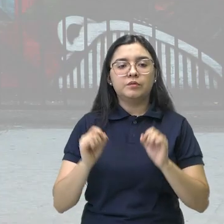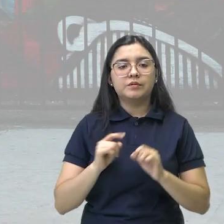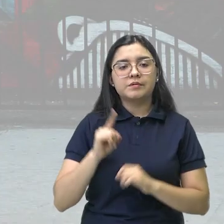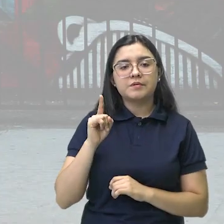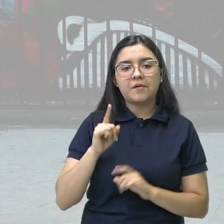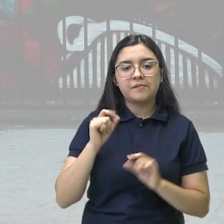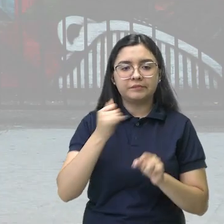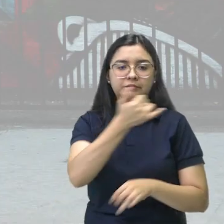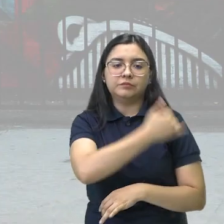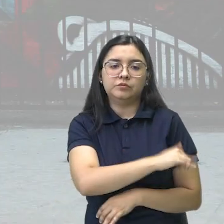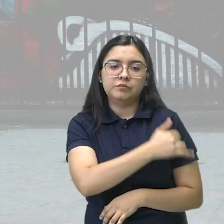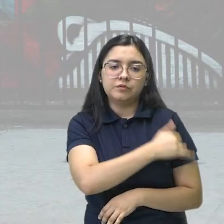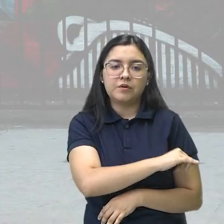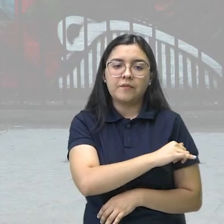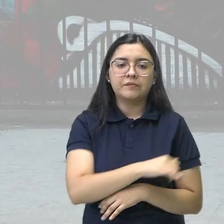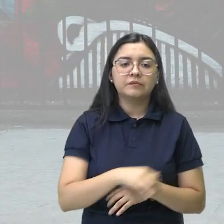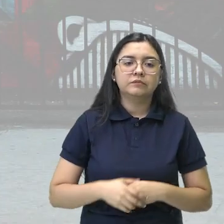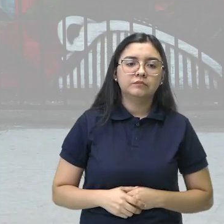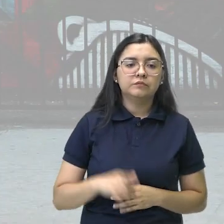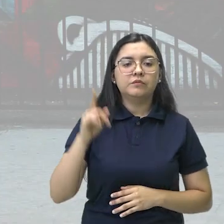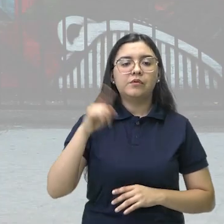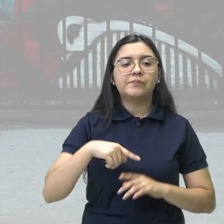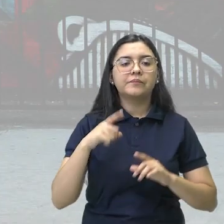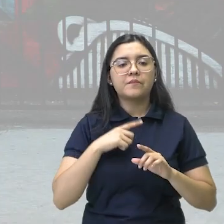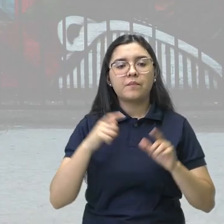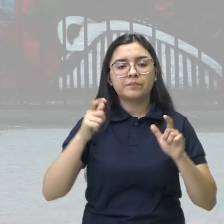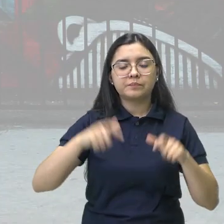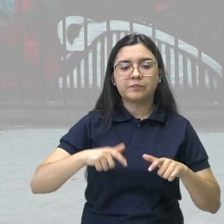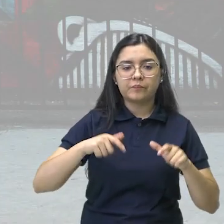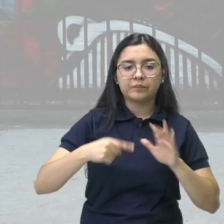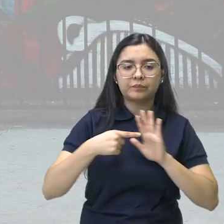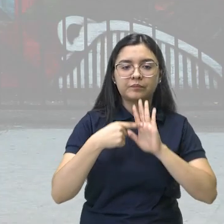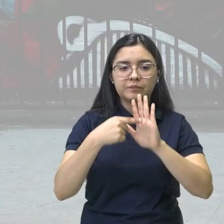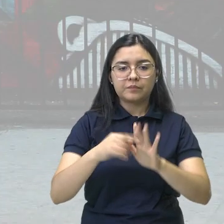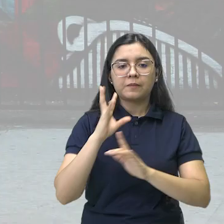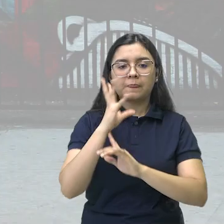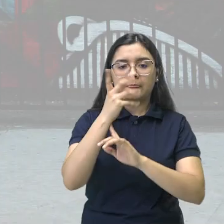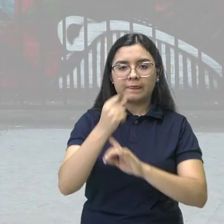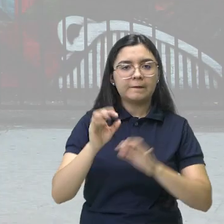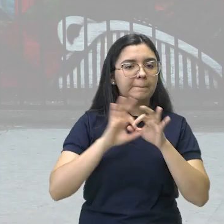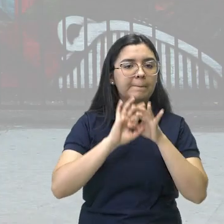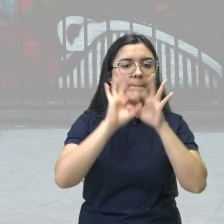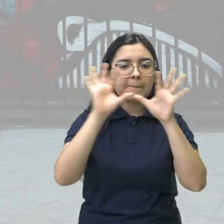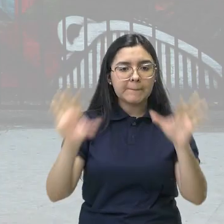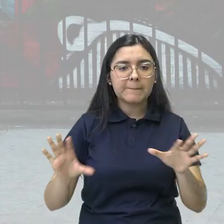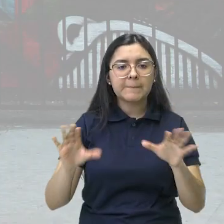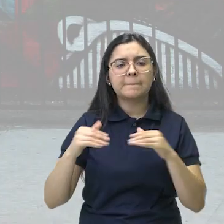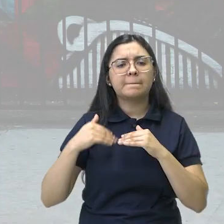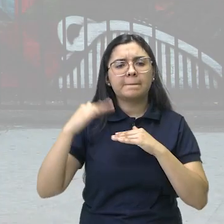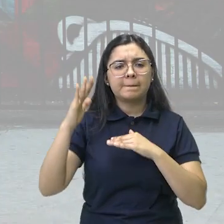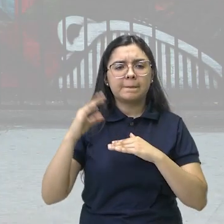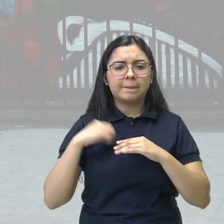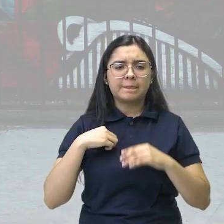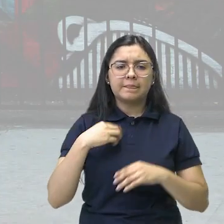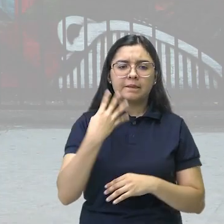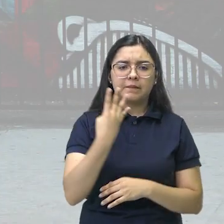Santa Teresa, ou seja, no Rio de Janeiro, é uma galeria urbana a céu aberto, onde mais